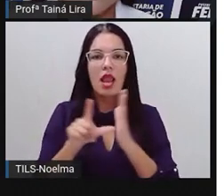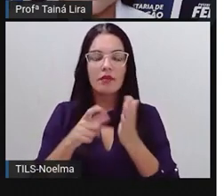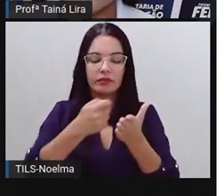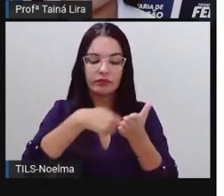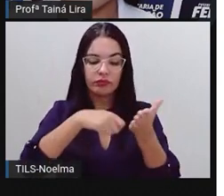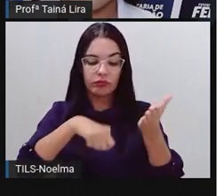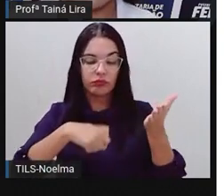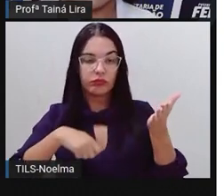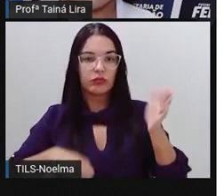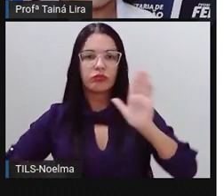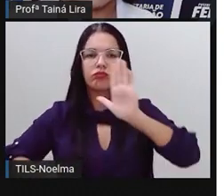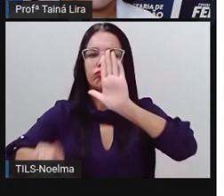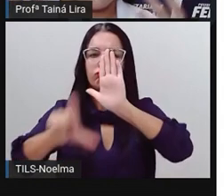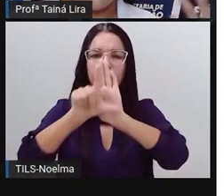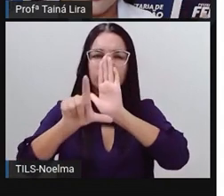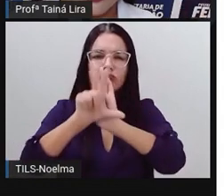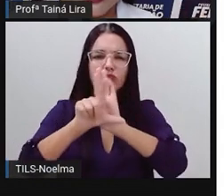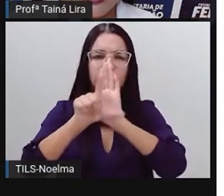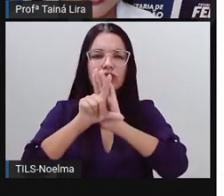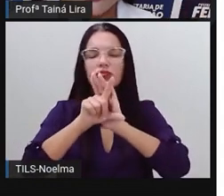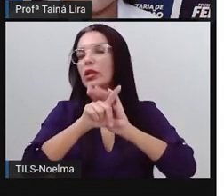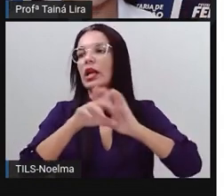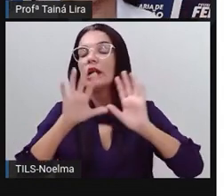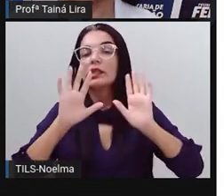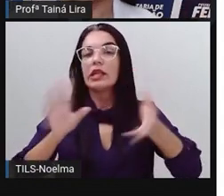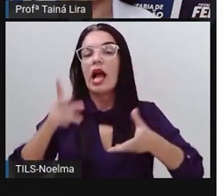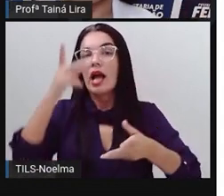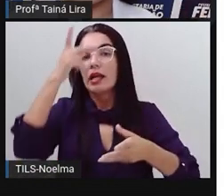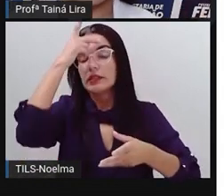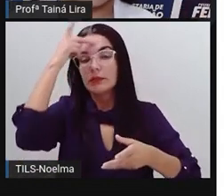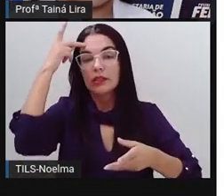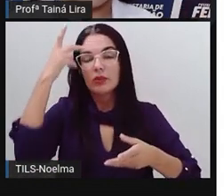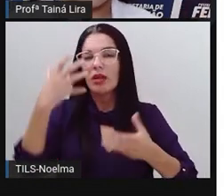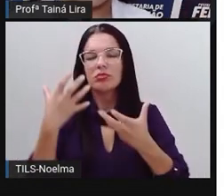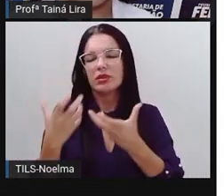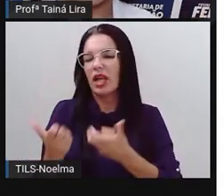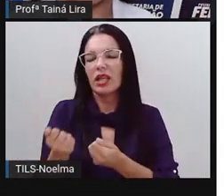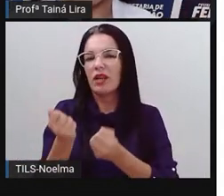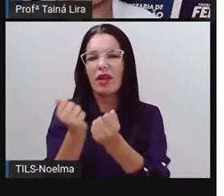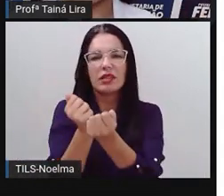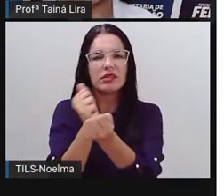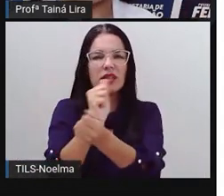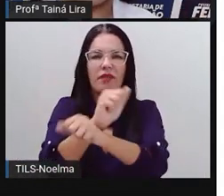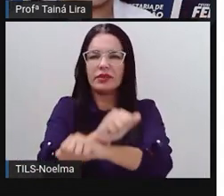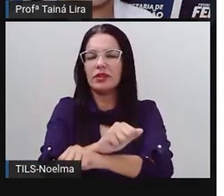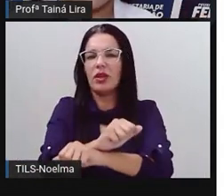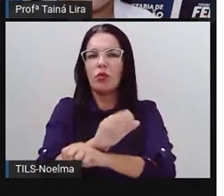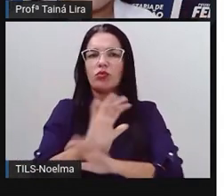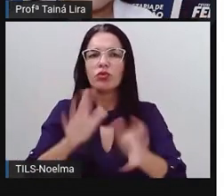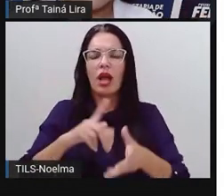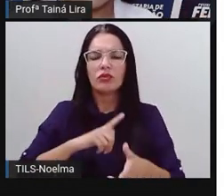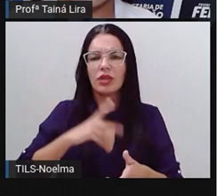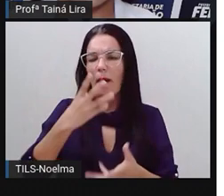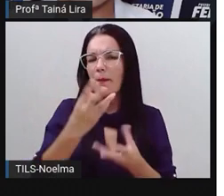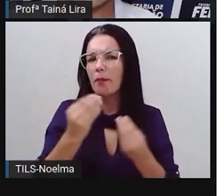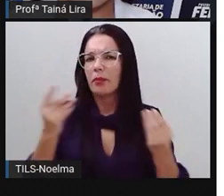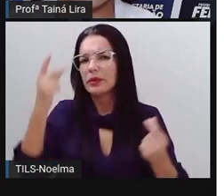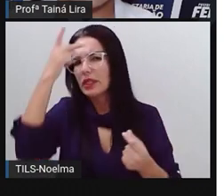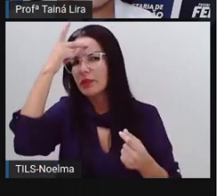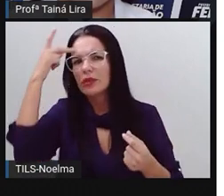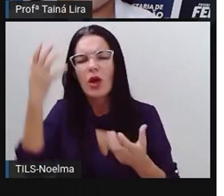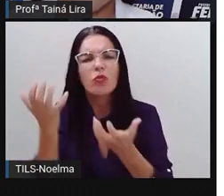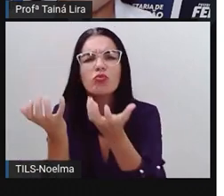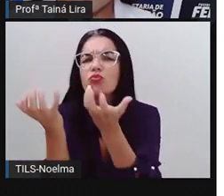muitas pessoas também já não estavam né satisfeita sair com essa escravidão já tinha várias pessoas né que